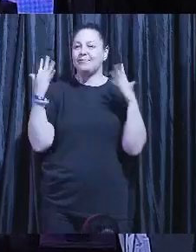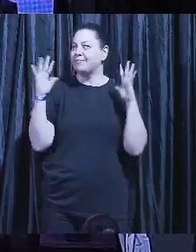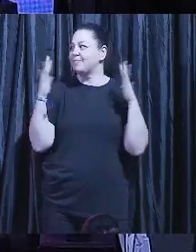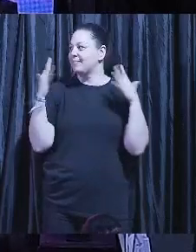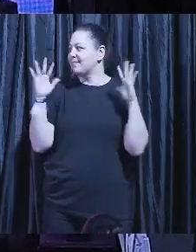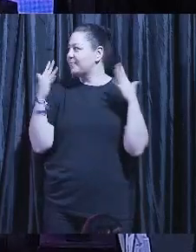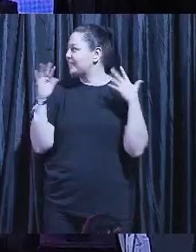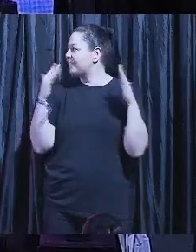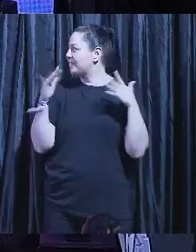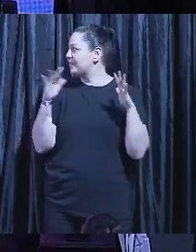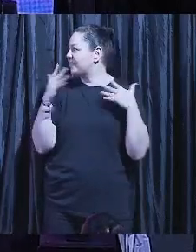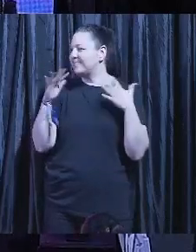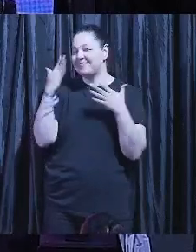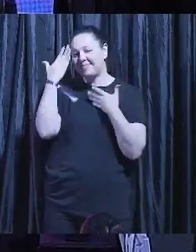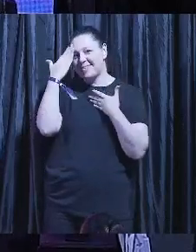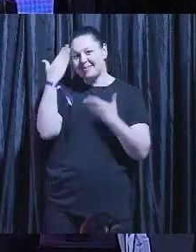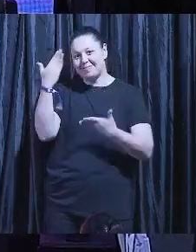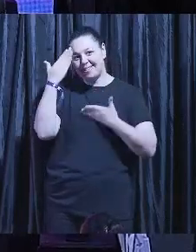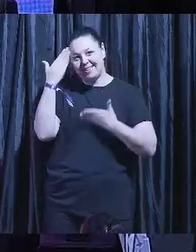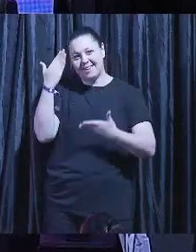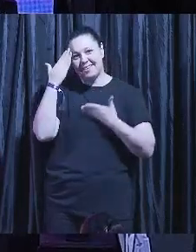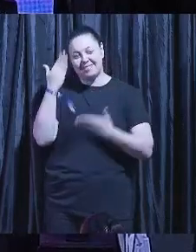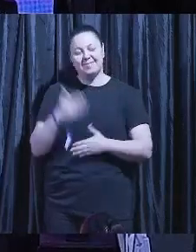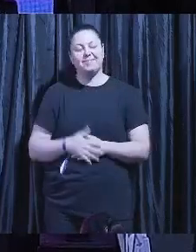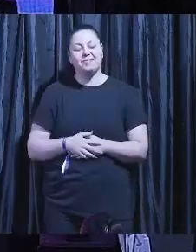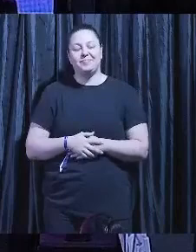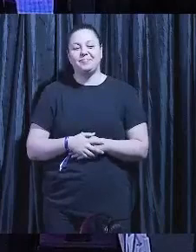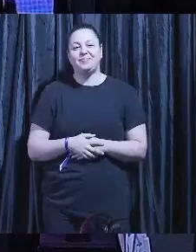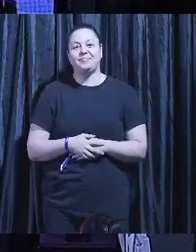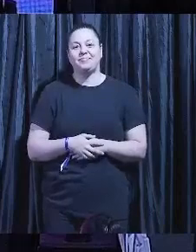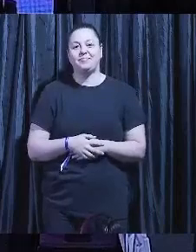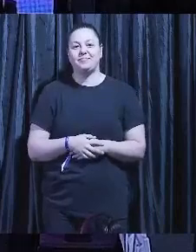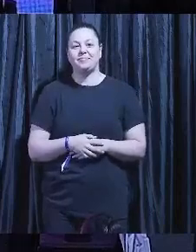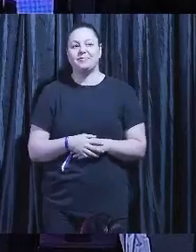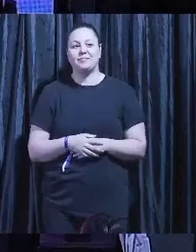Obrigada, Edgar, pela generosidade.